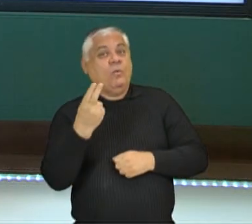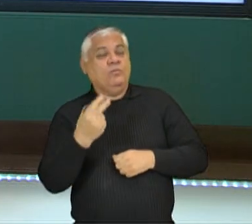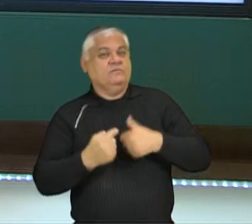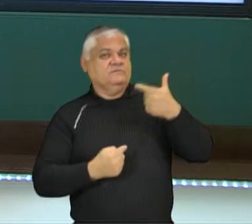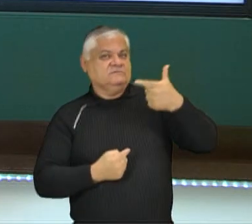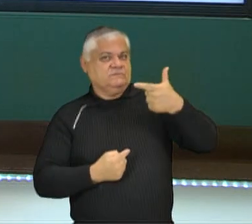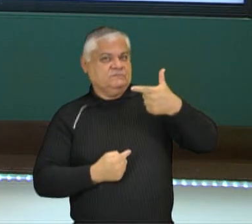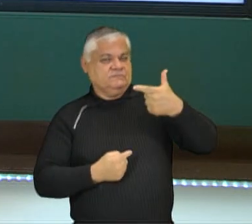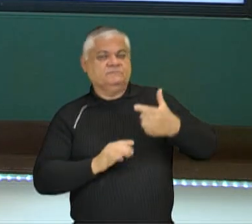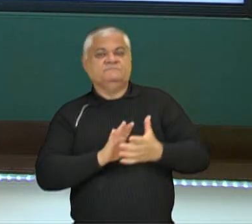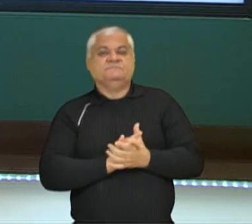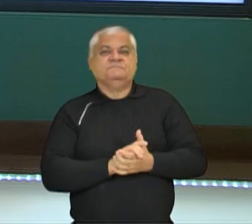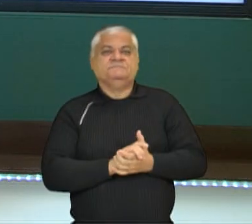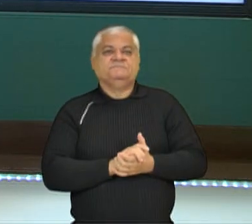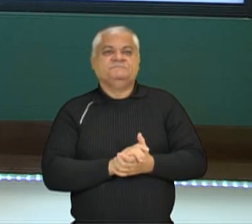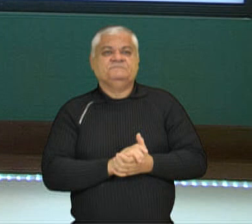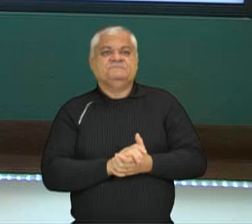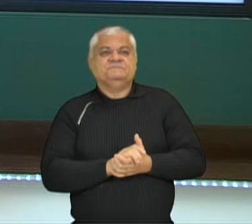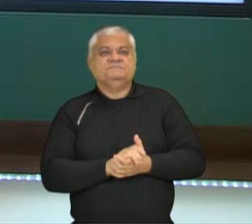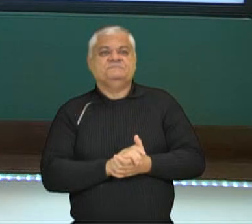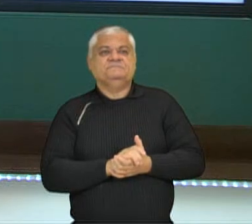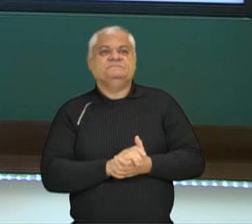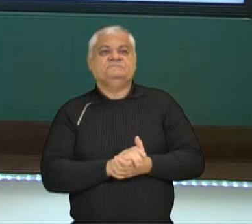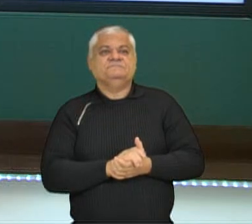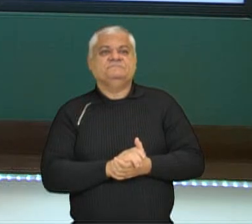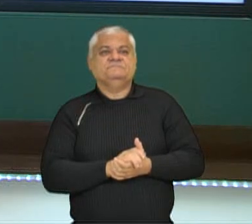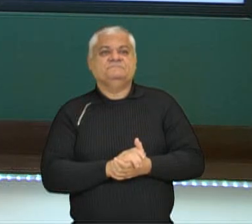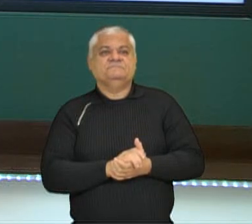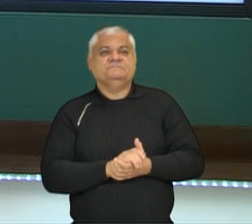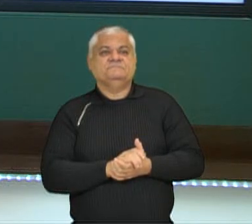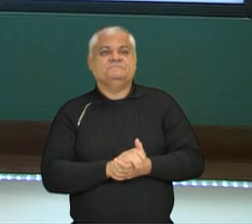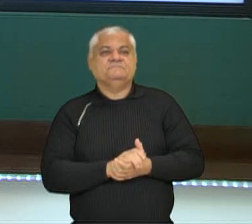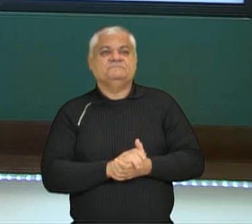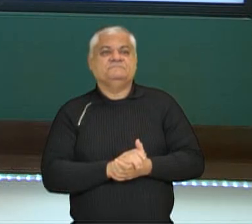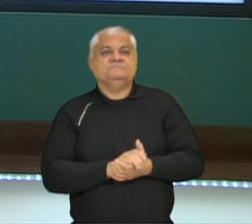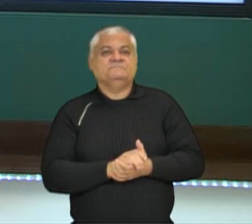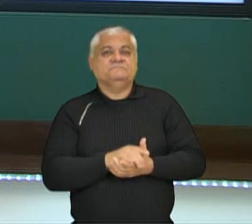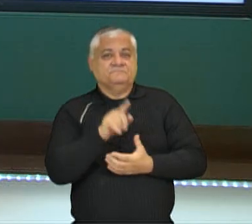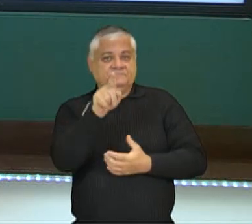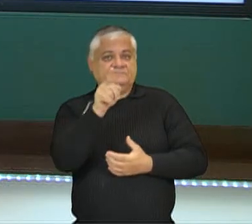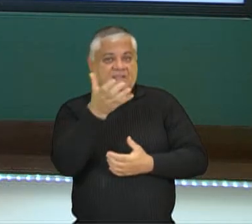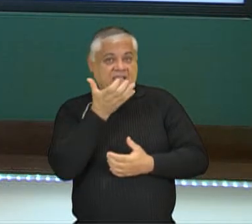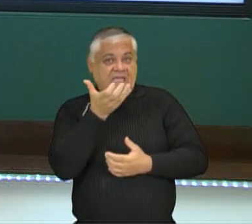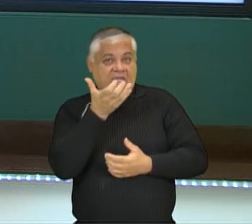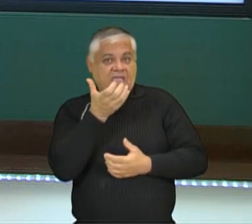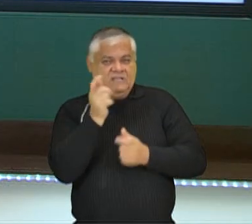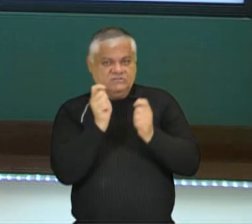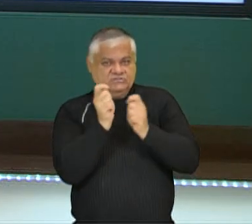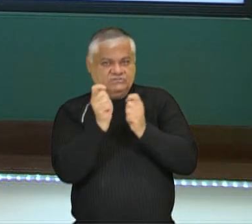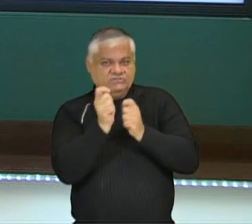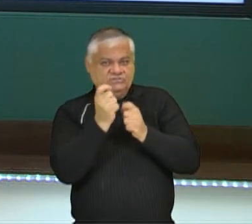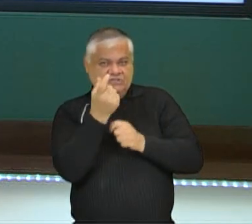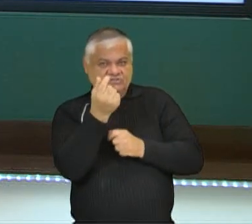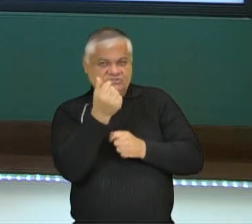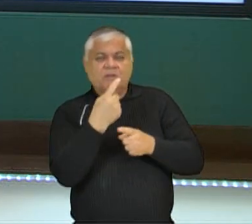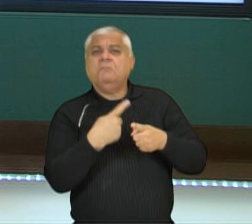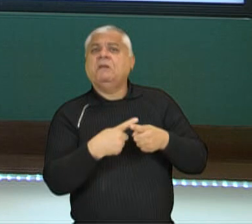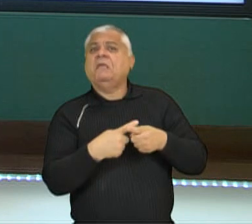outra opção. Do you want to save money? For what? Você quer economizar dinheiro? Para